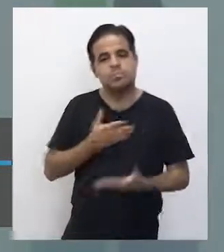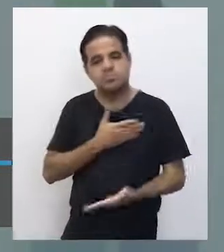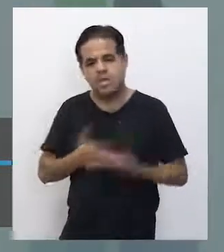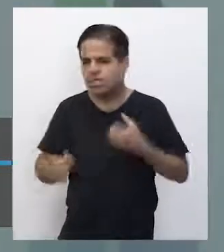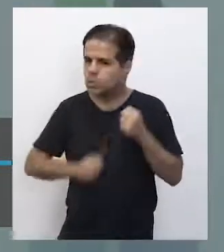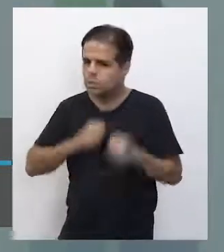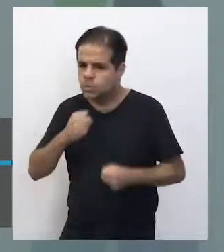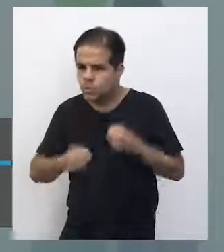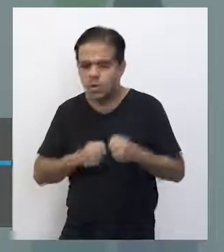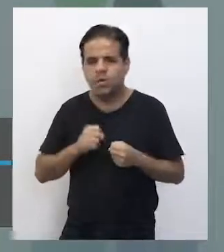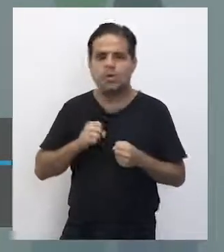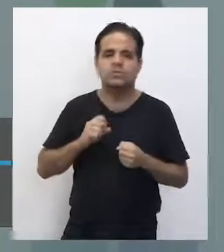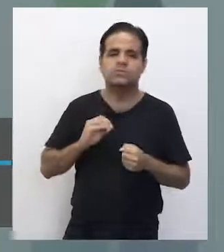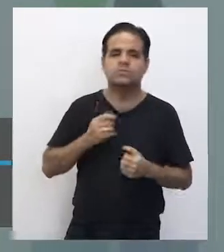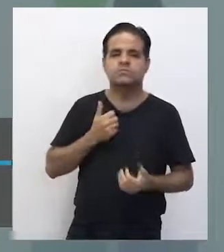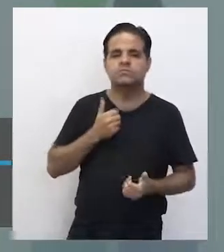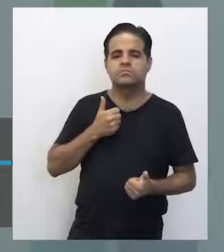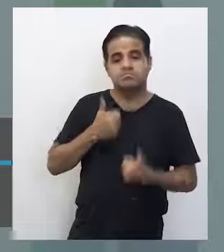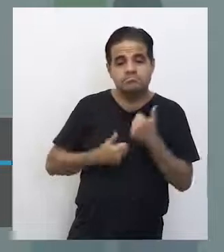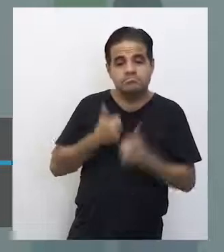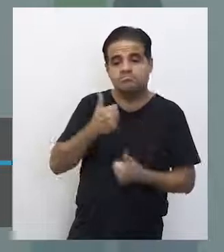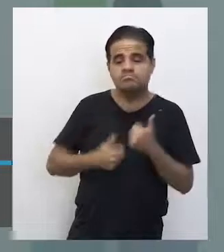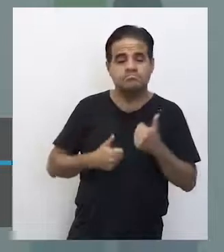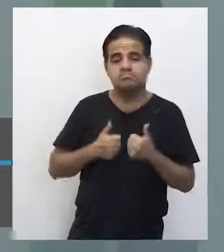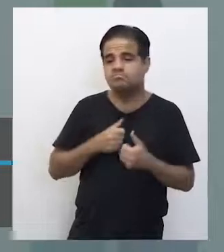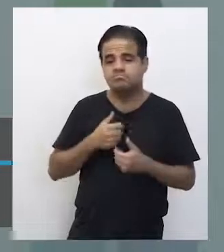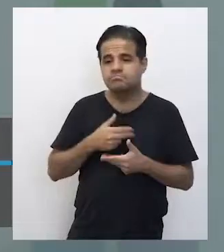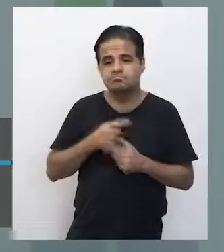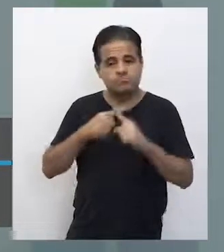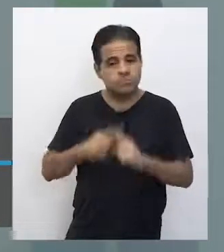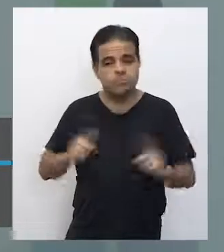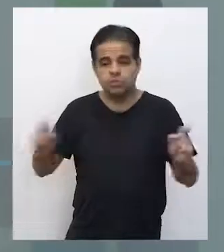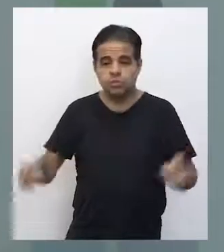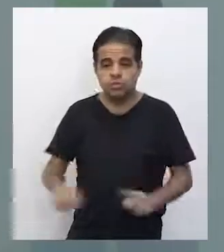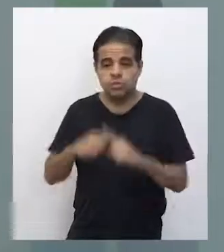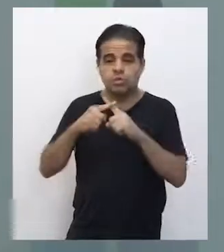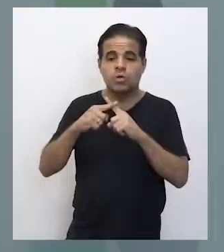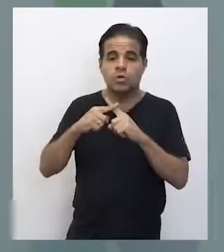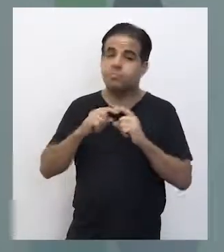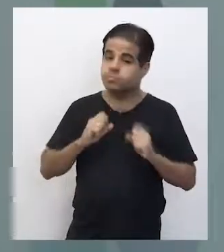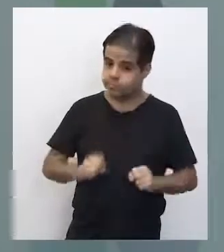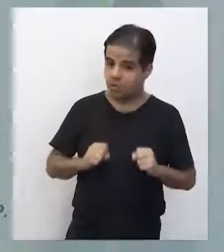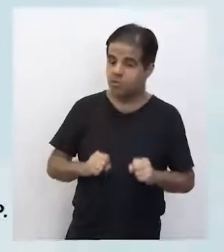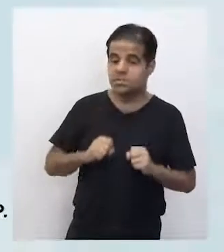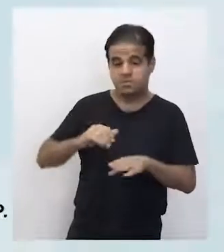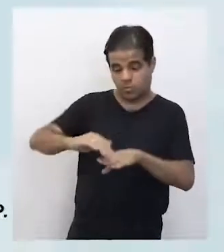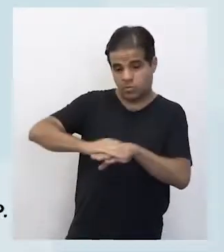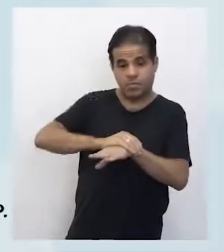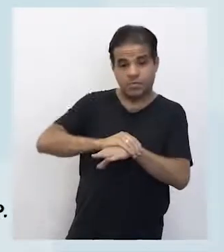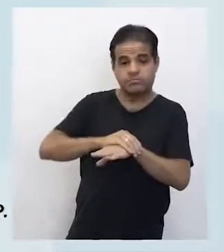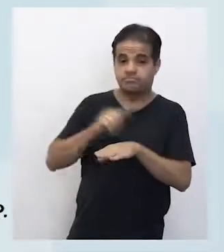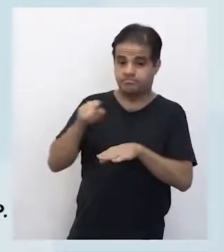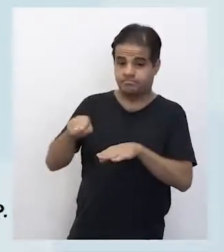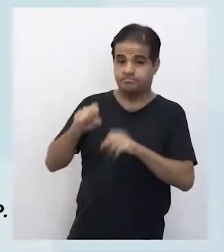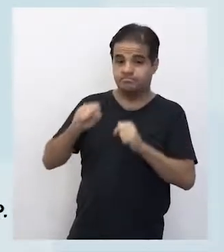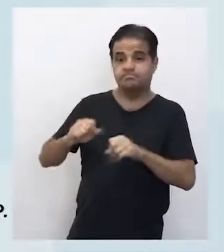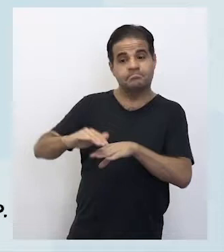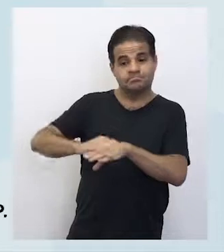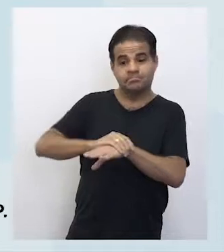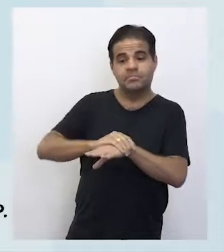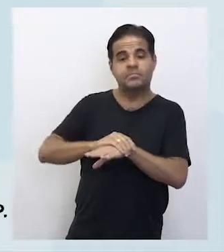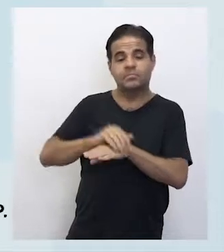perdeu o jogo. São várias as possibilidades. Perder o jogo pode ser porque parece que ele está de chuteira, né? Chuteirão. O tênis, né? Parece que ele